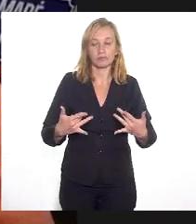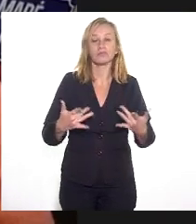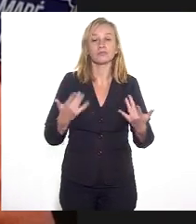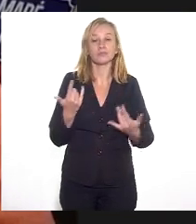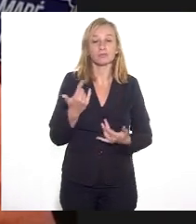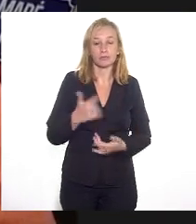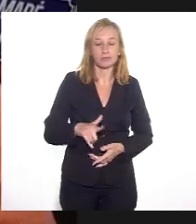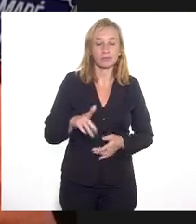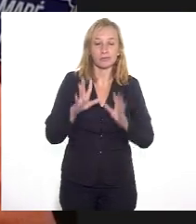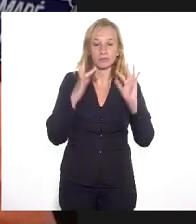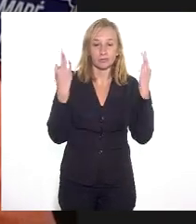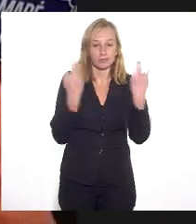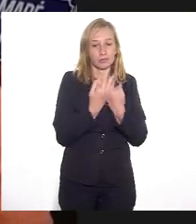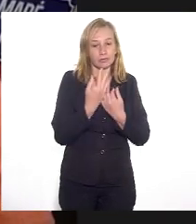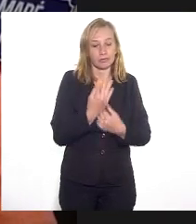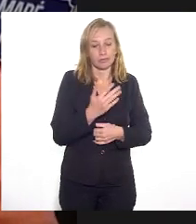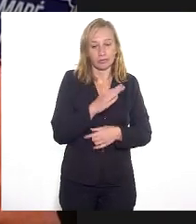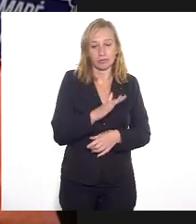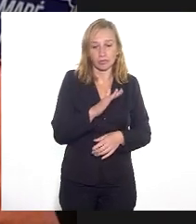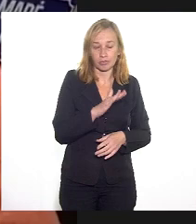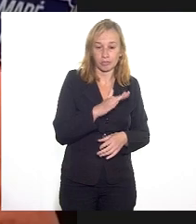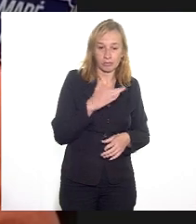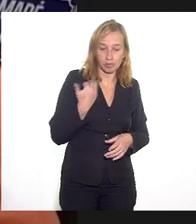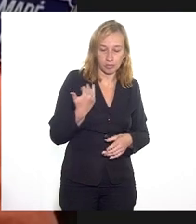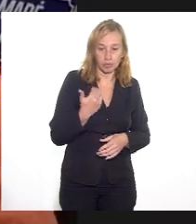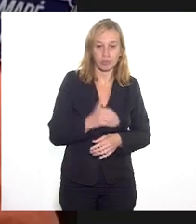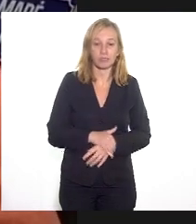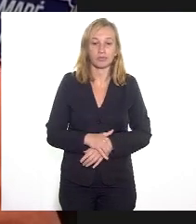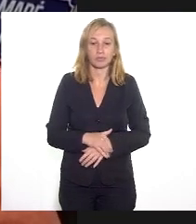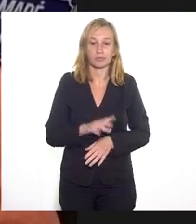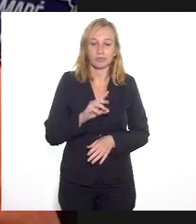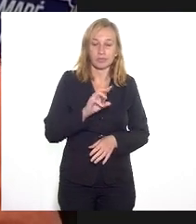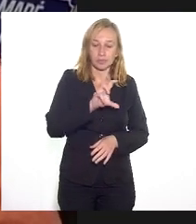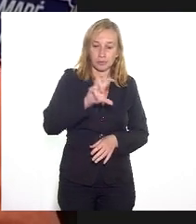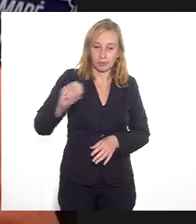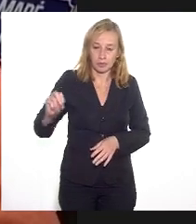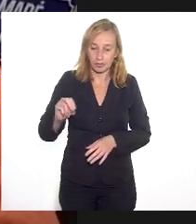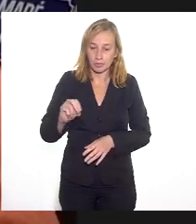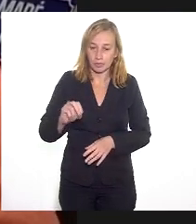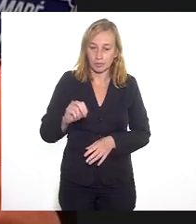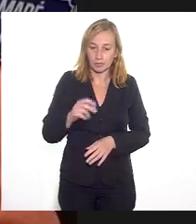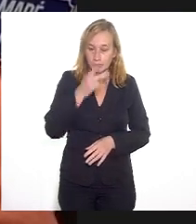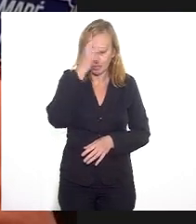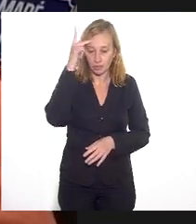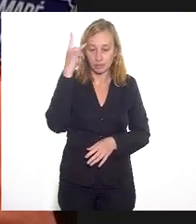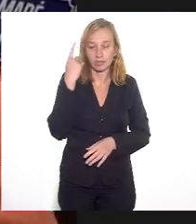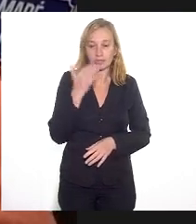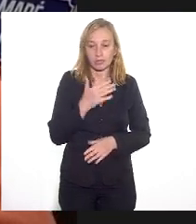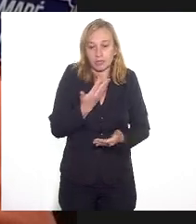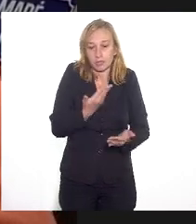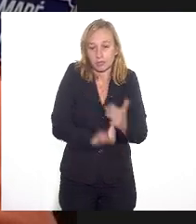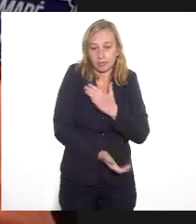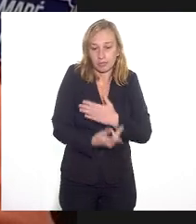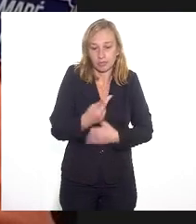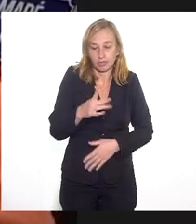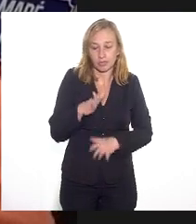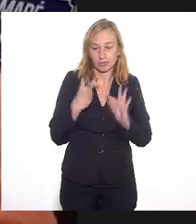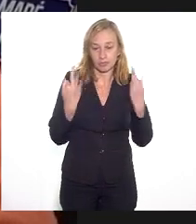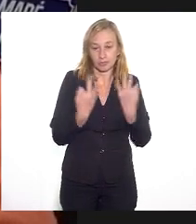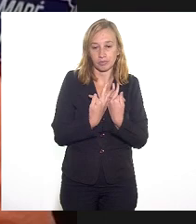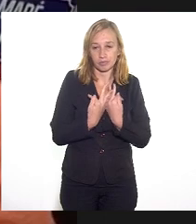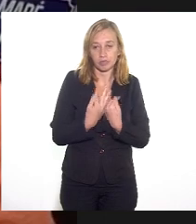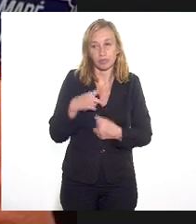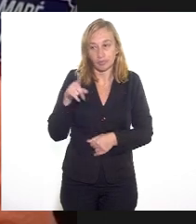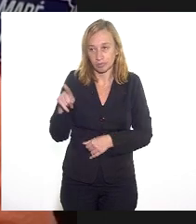novamente para as famílias enlutadas, para 500 mil de pessoas que hoje não têm mais os seus entes queridos dentro das suas casas, mas